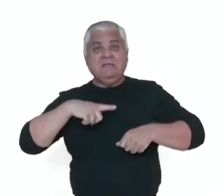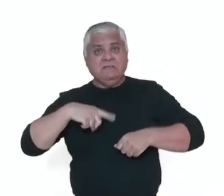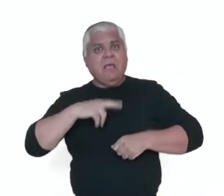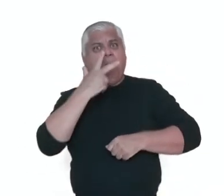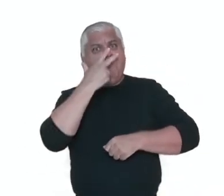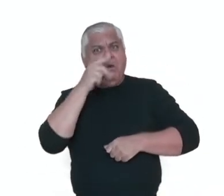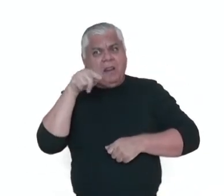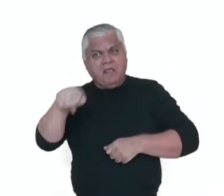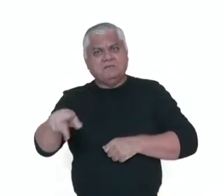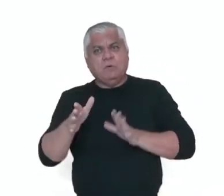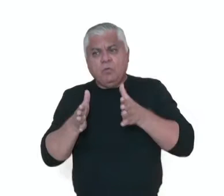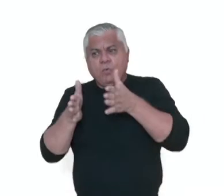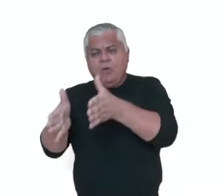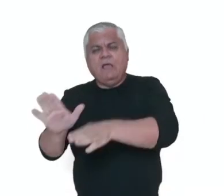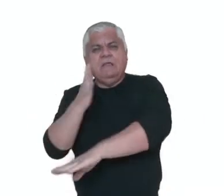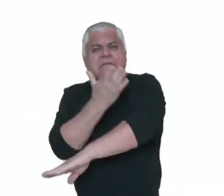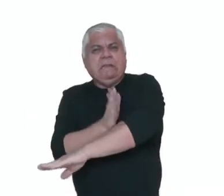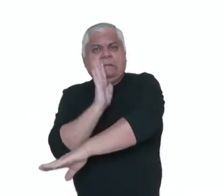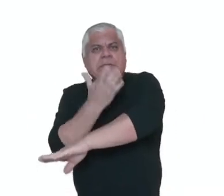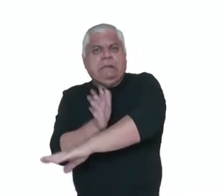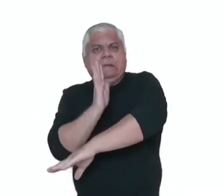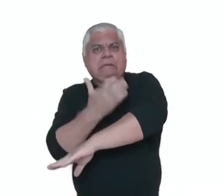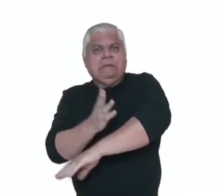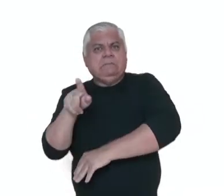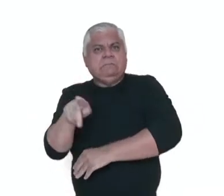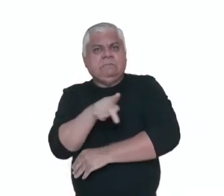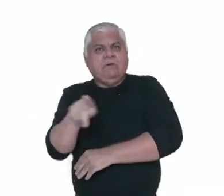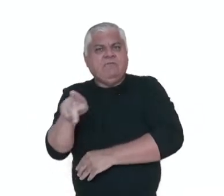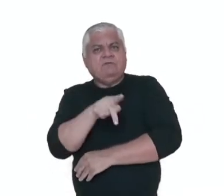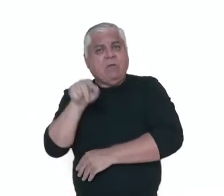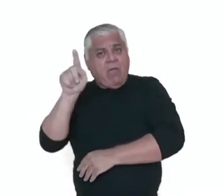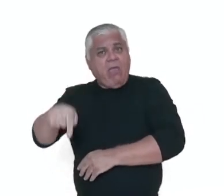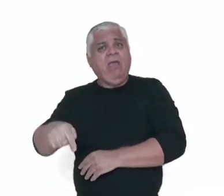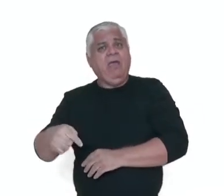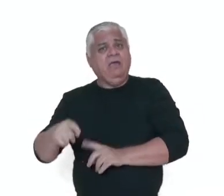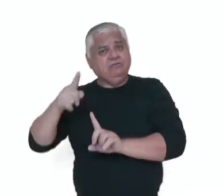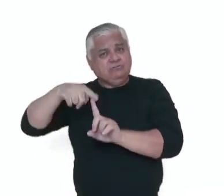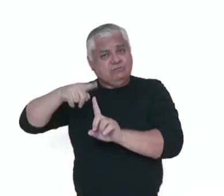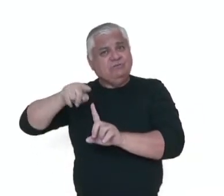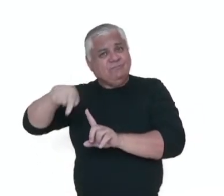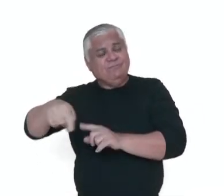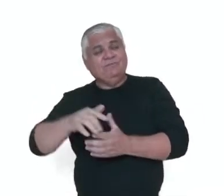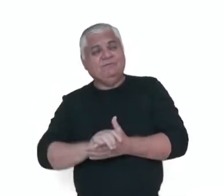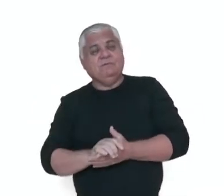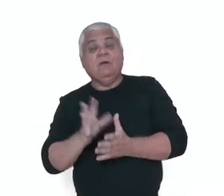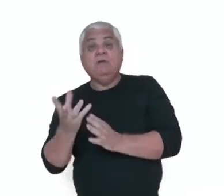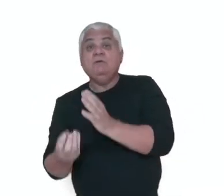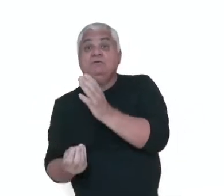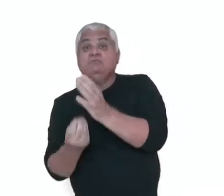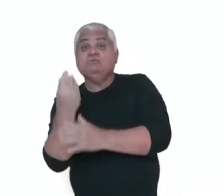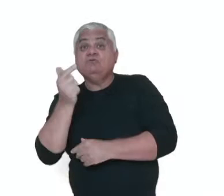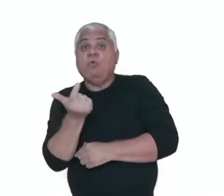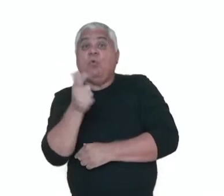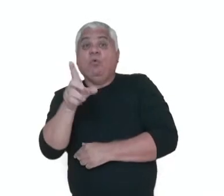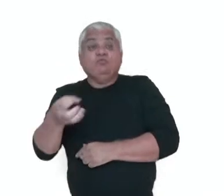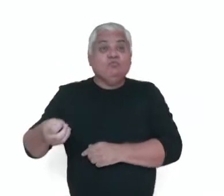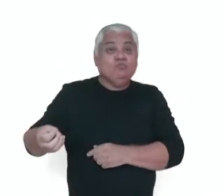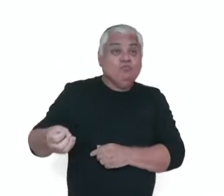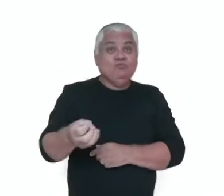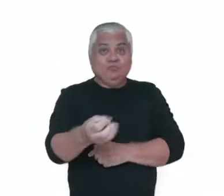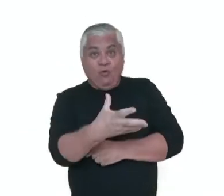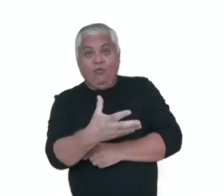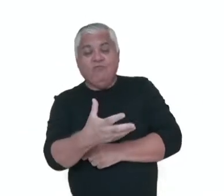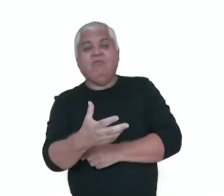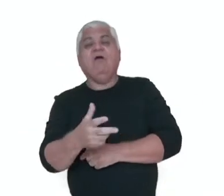para o treinamento de professores em relação a essa modalidade. E com o surgimento de outros modismos da